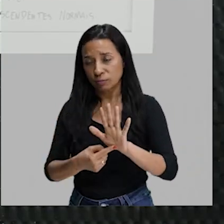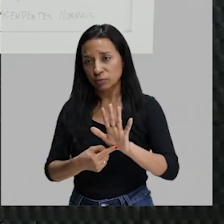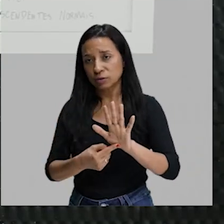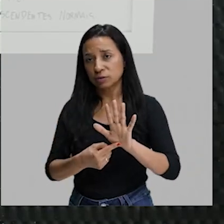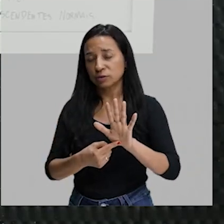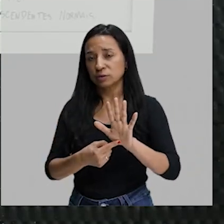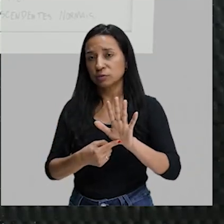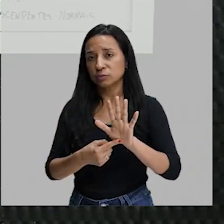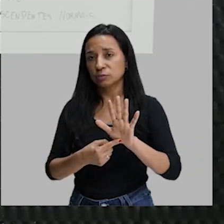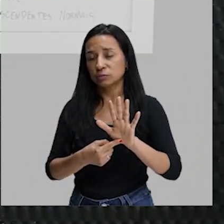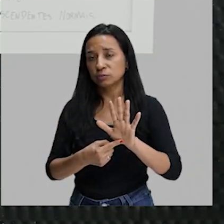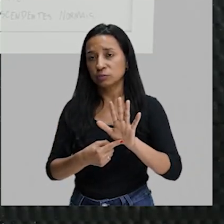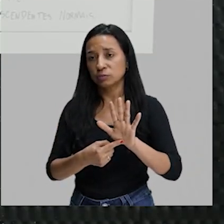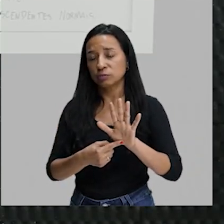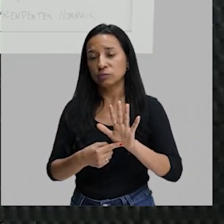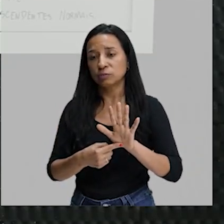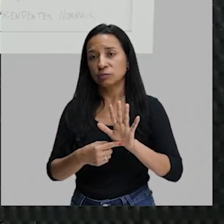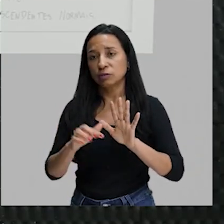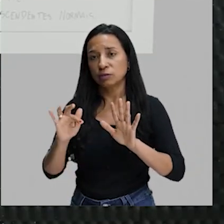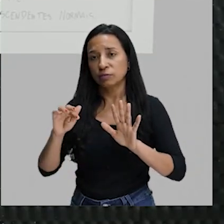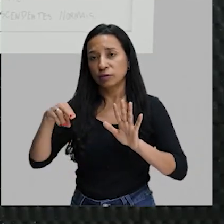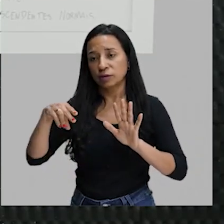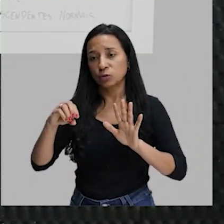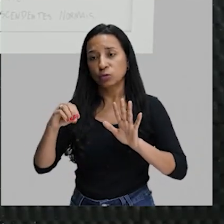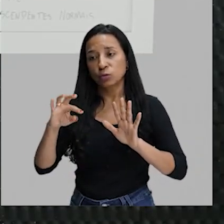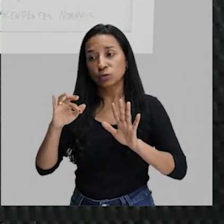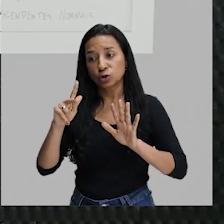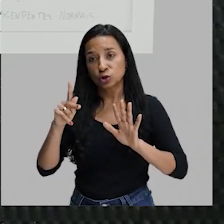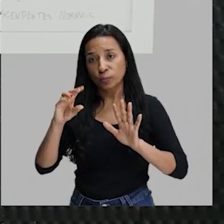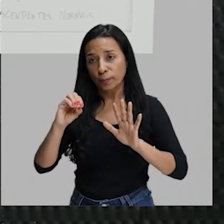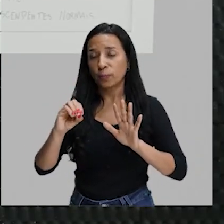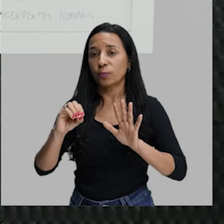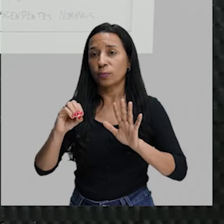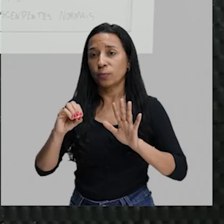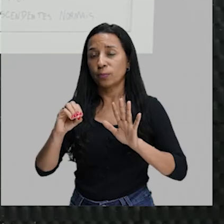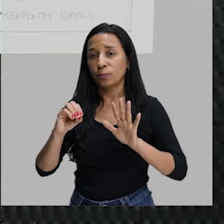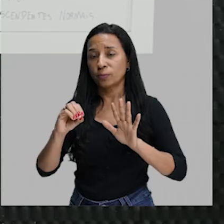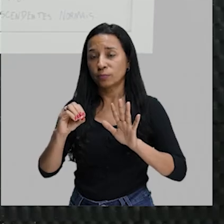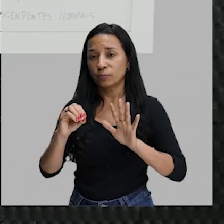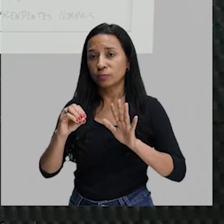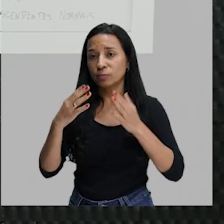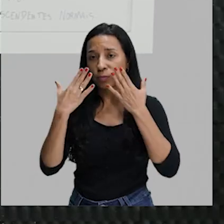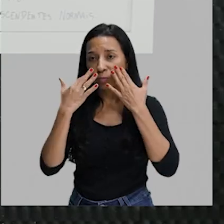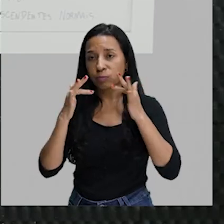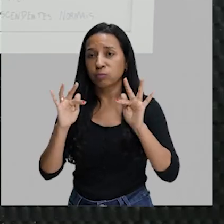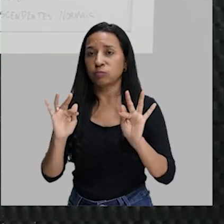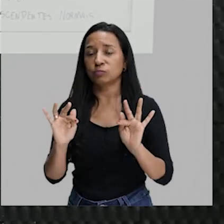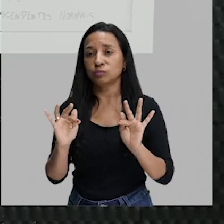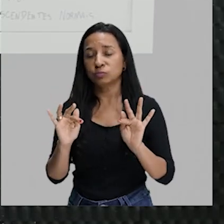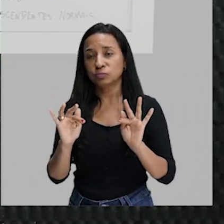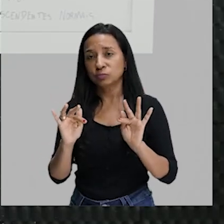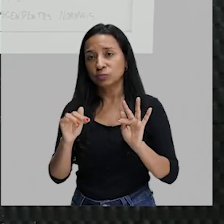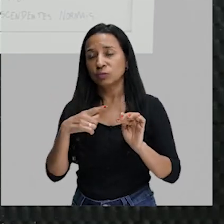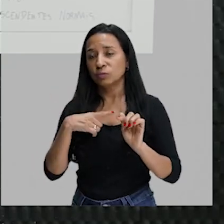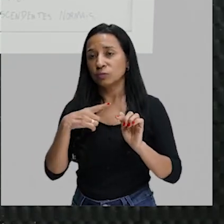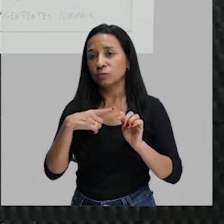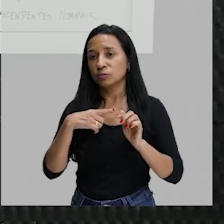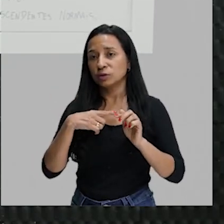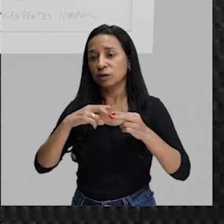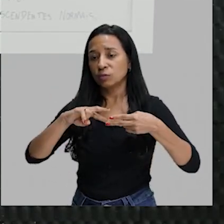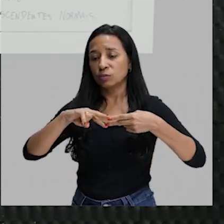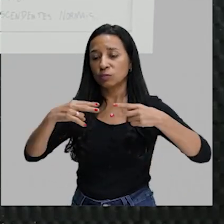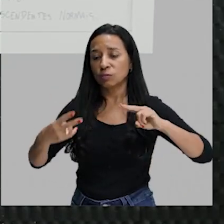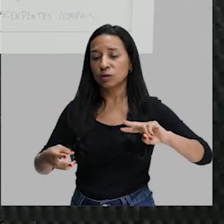fenótipo. Ou seja, visualmente são iguais, certo? Porque quando eu tenho um alelo